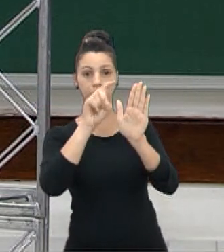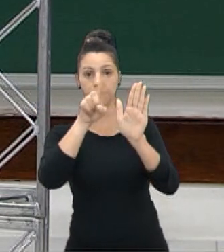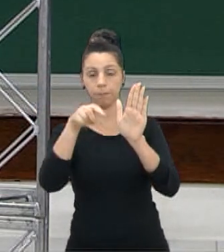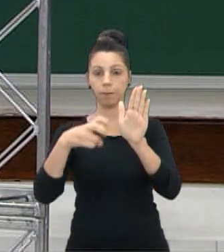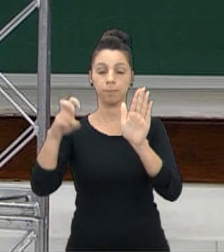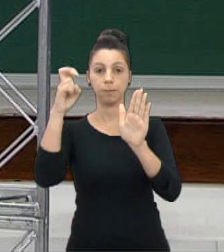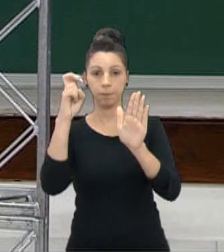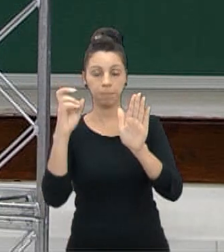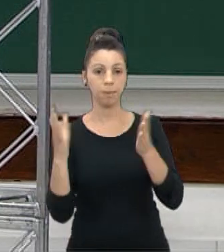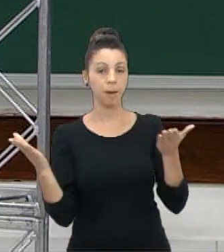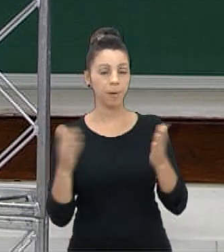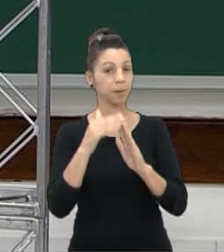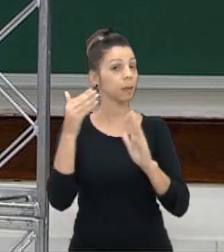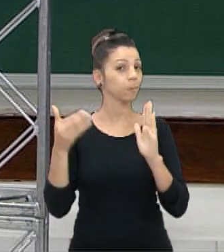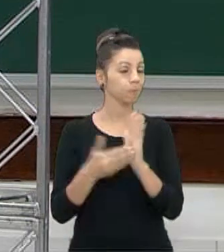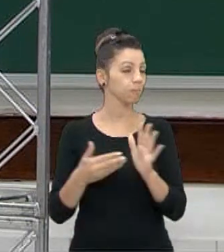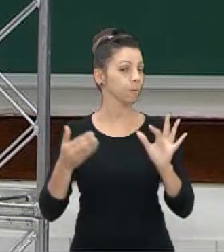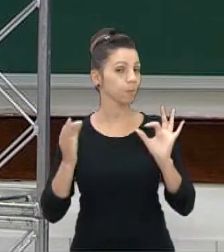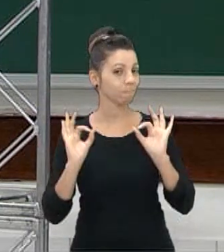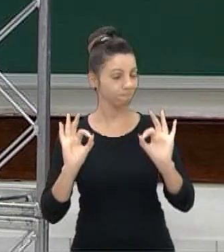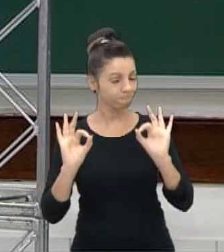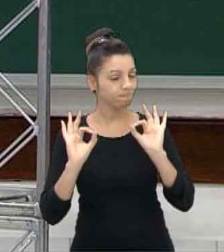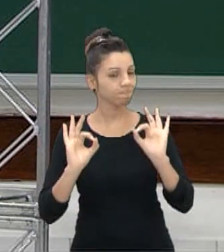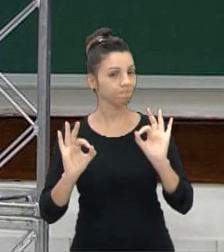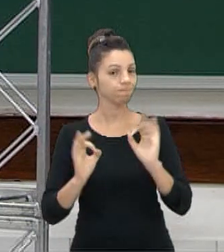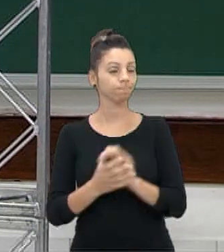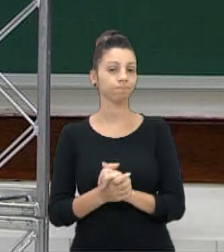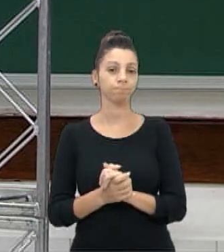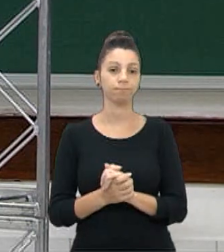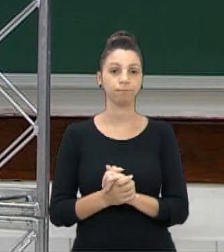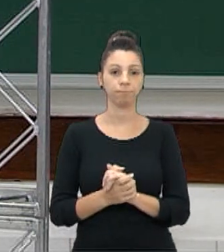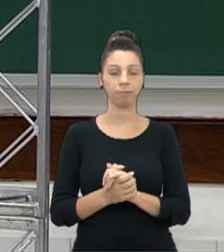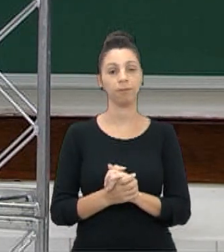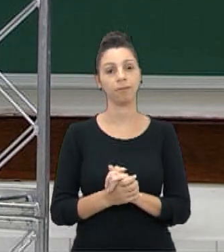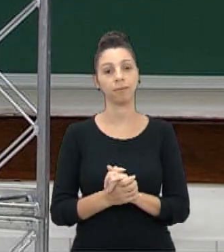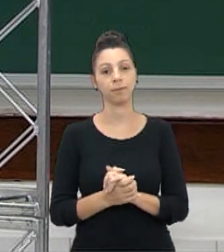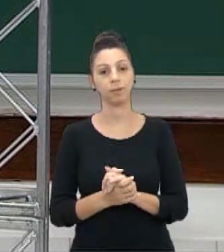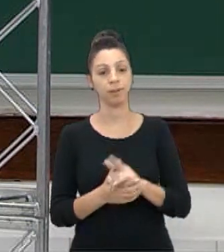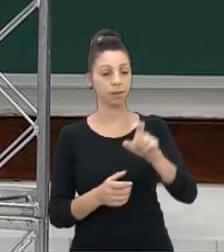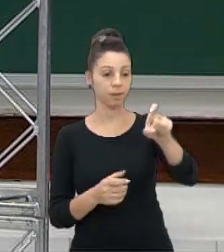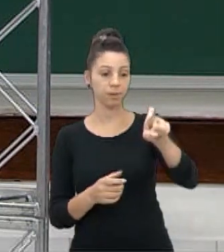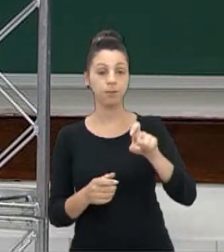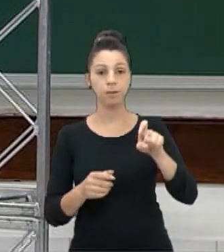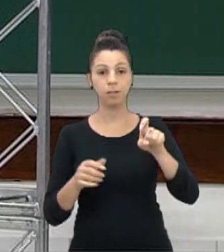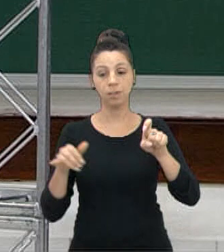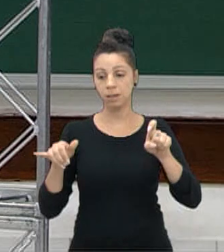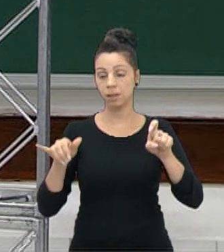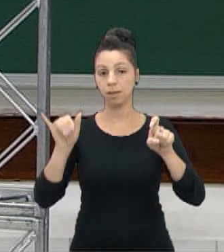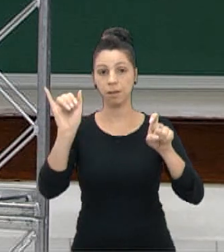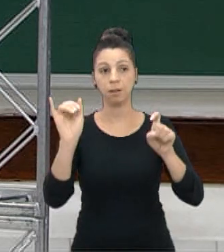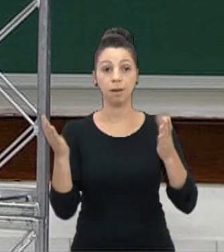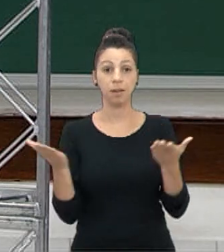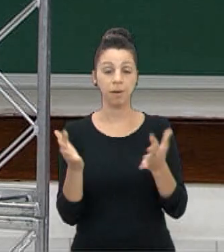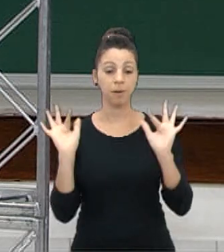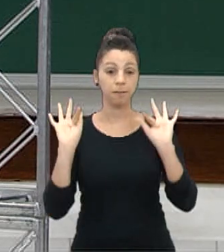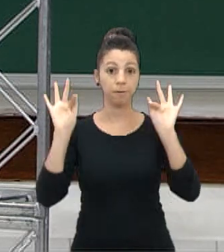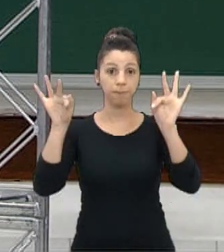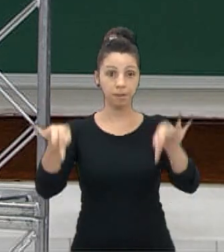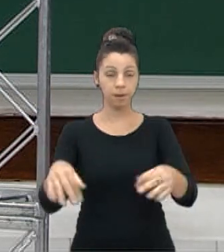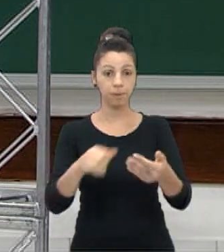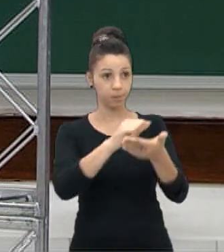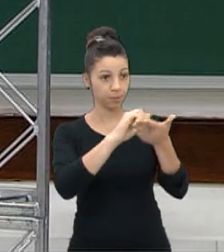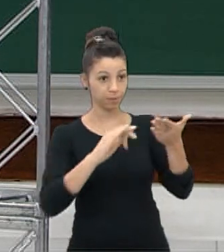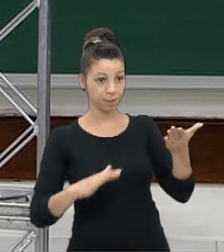está tudo ok. O valor de x, o valor de y. E assim a gente termina esse